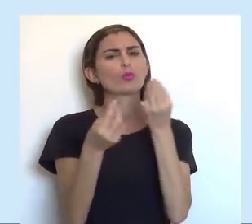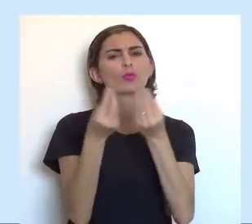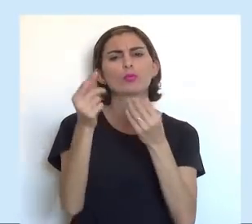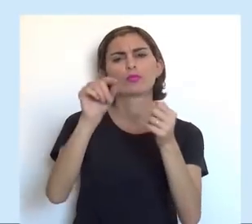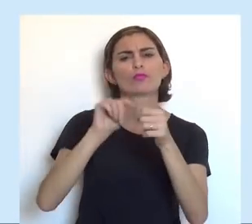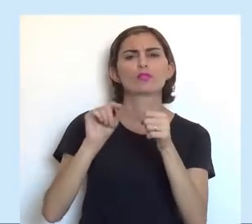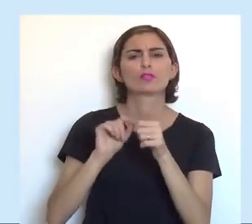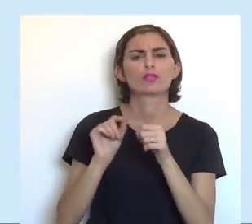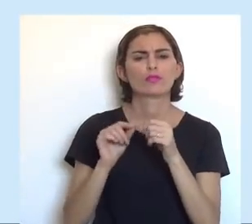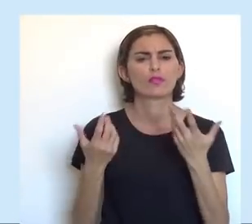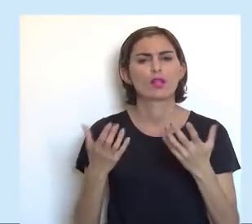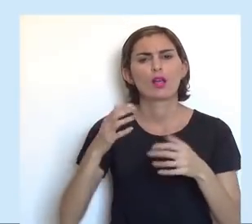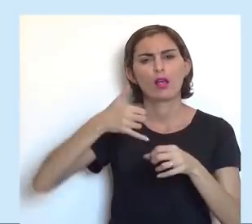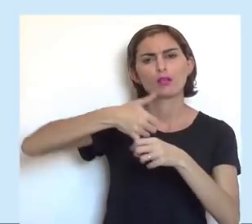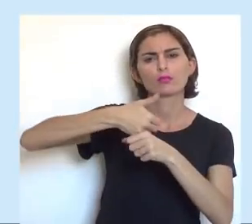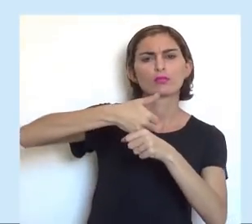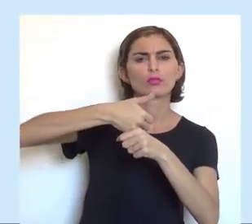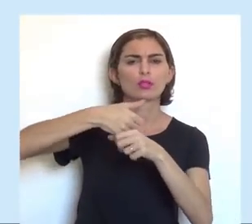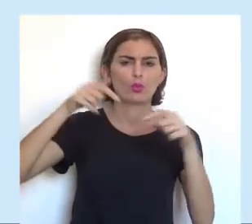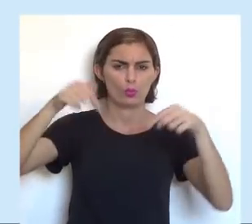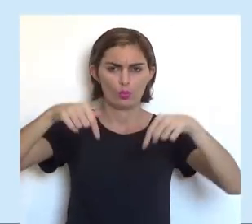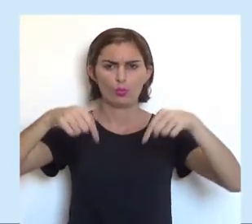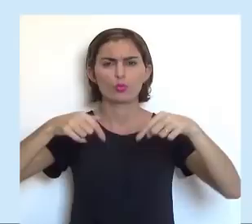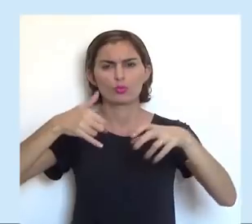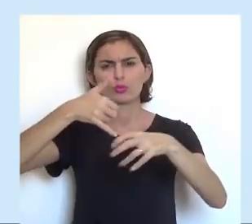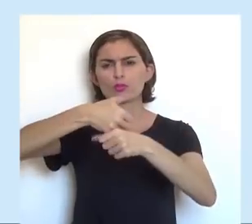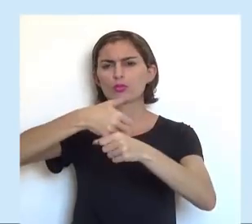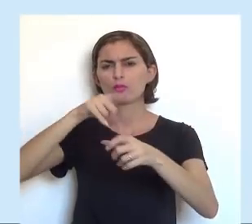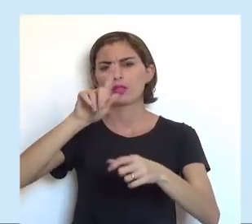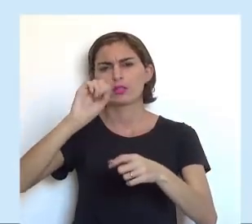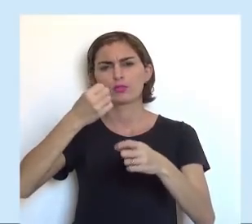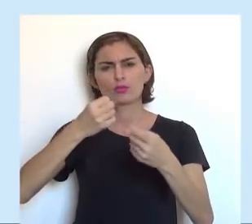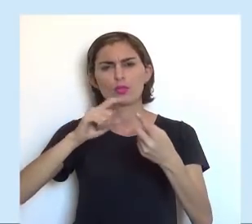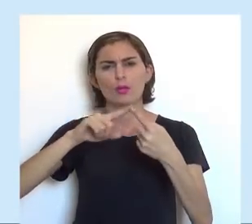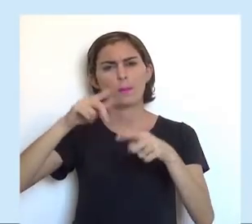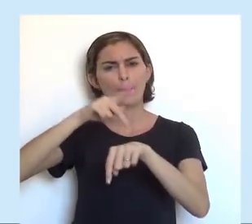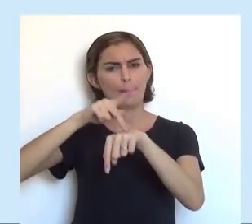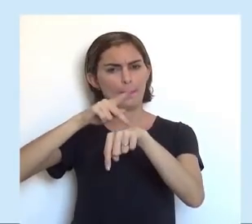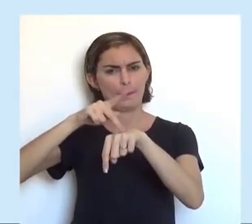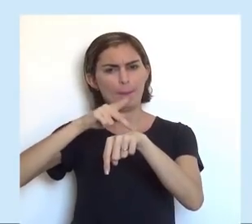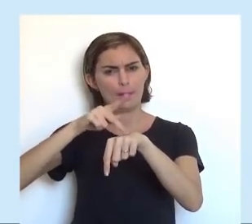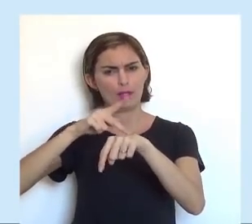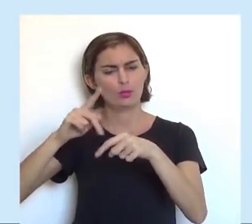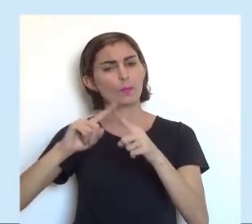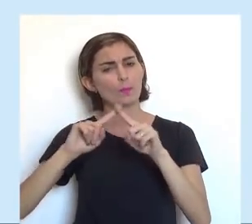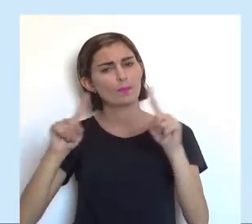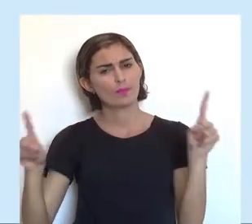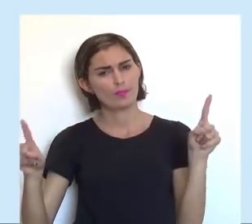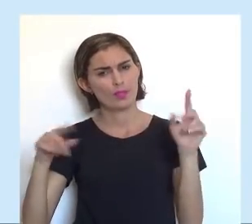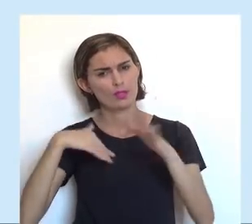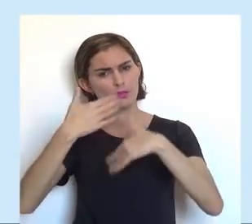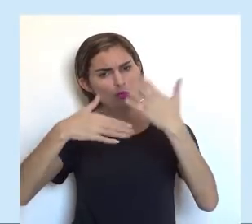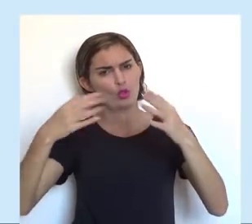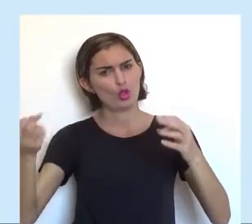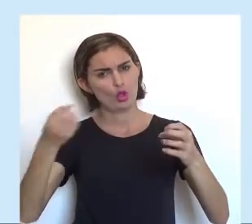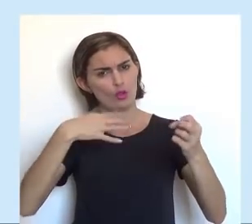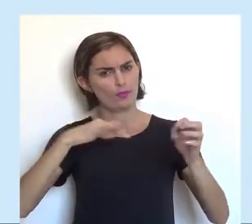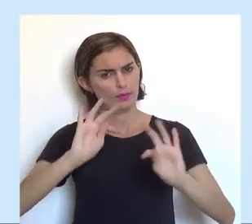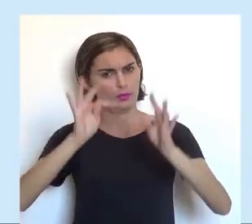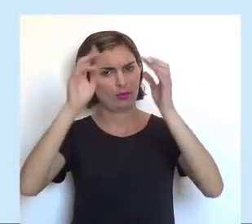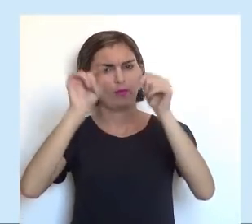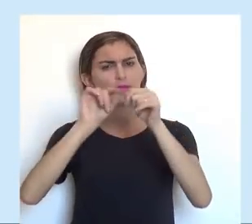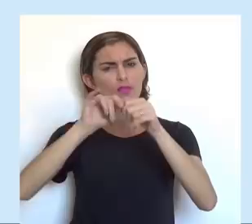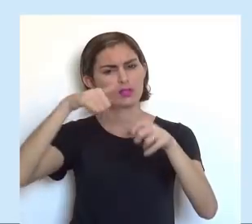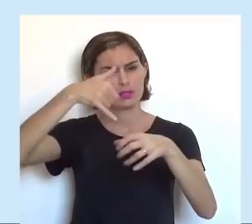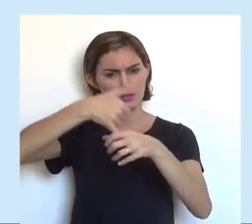que você produz gasolina? Hoje você produz gasolina através do petróleo. Mas nessa nova tecnologia você